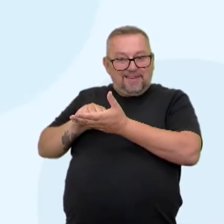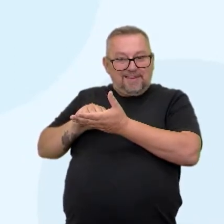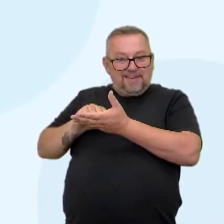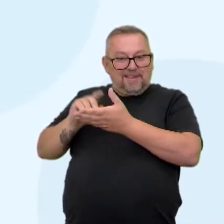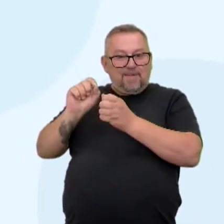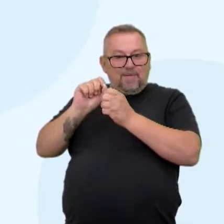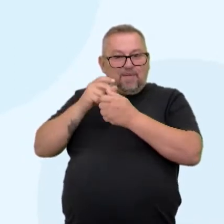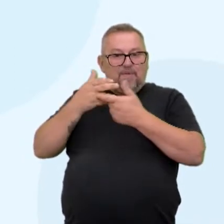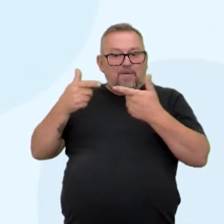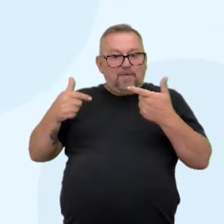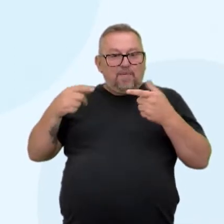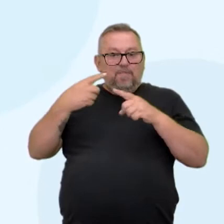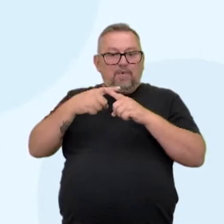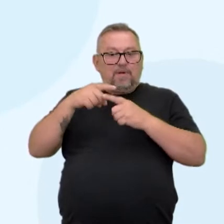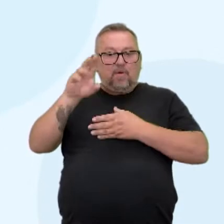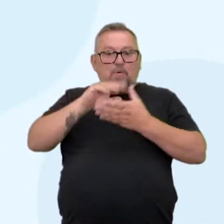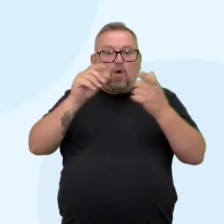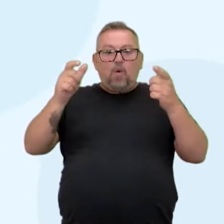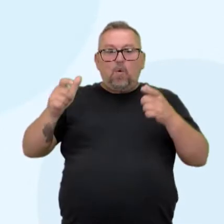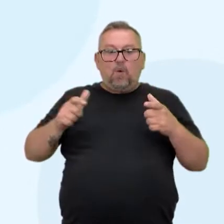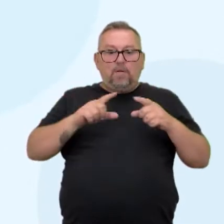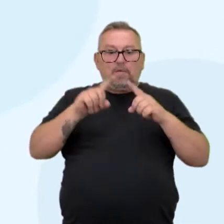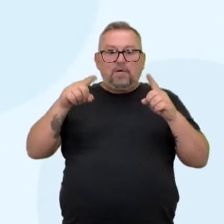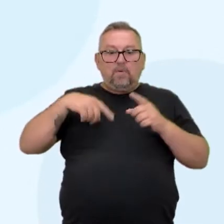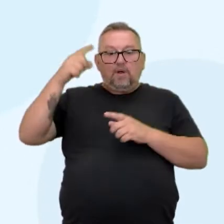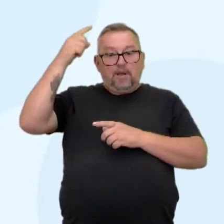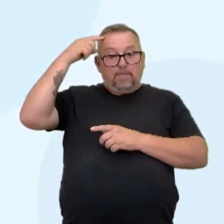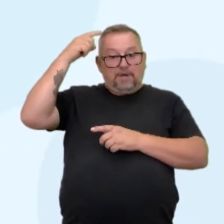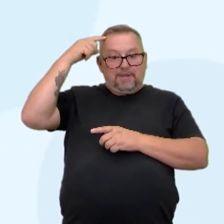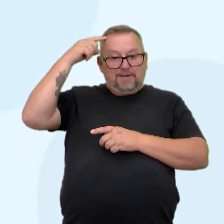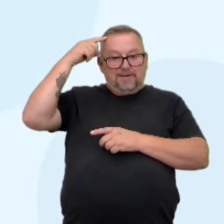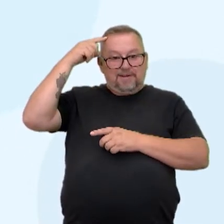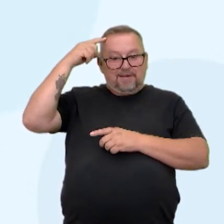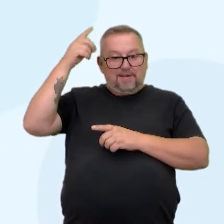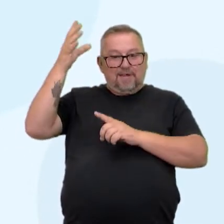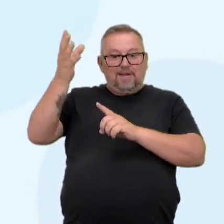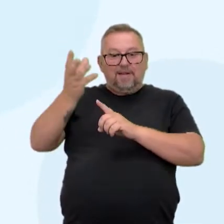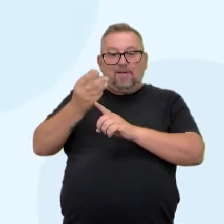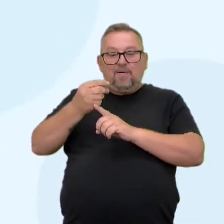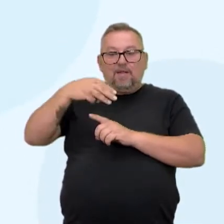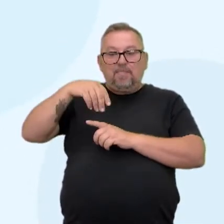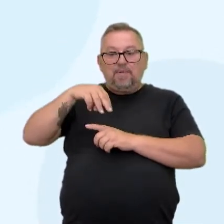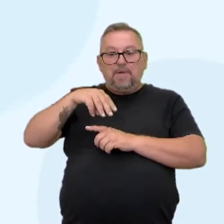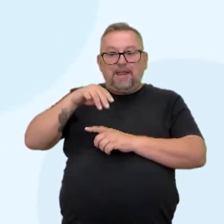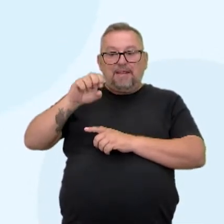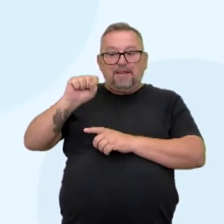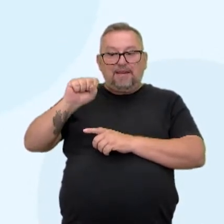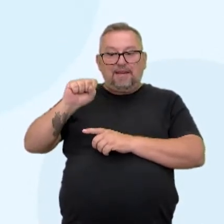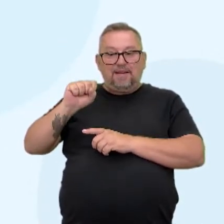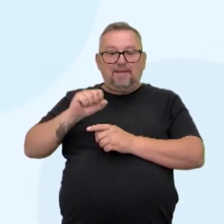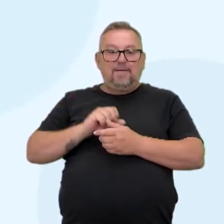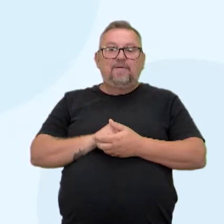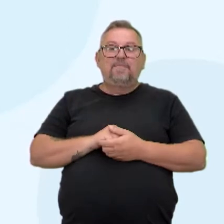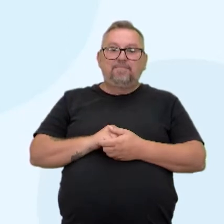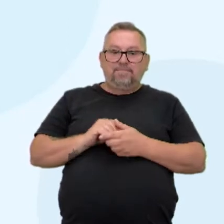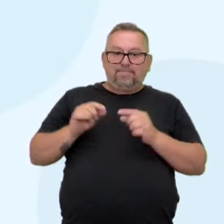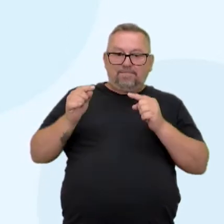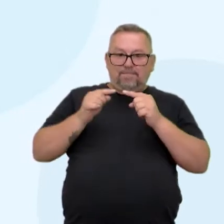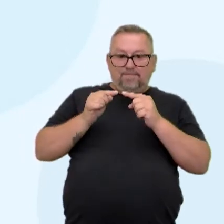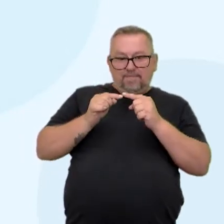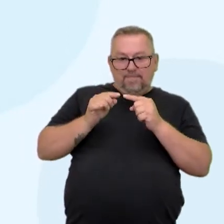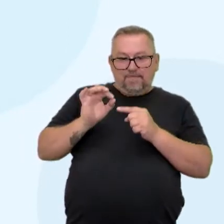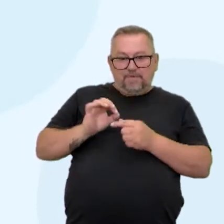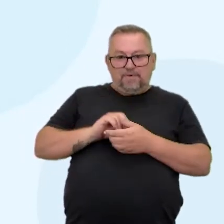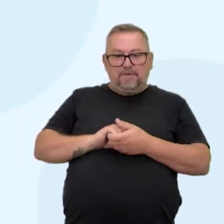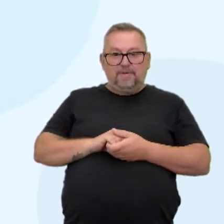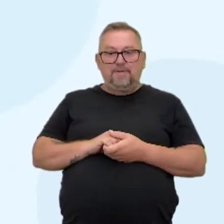miméticas porque são copiadas de algum lugar, nem que seja da sua cabeça. A arte é pura mimese. Vocês concordam com isso, gente? O